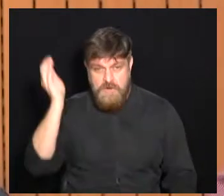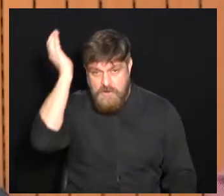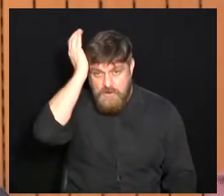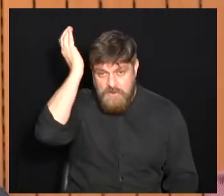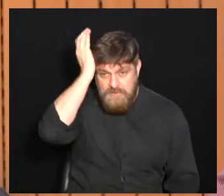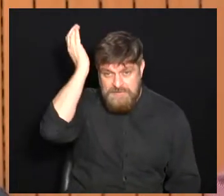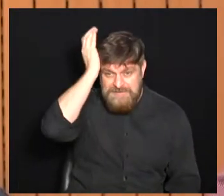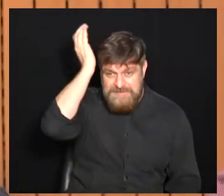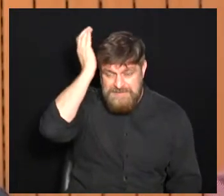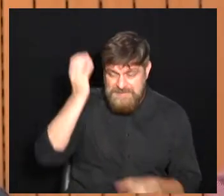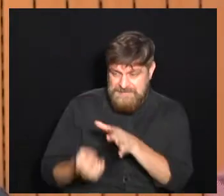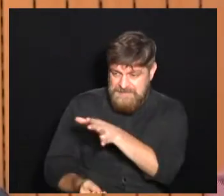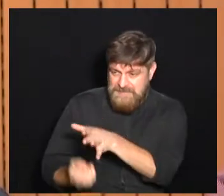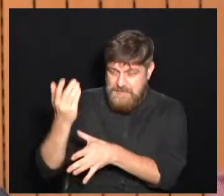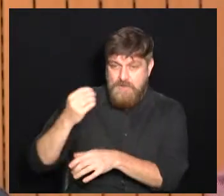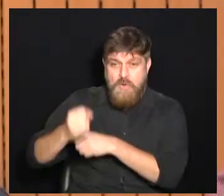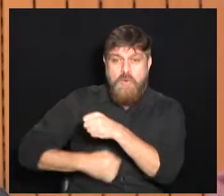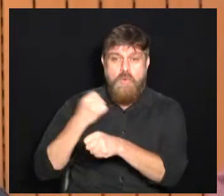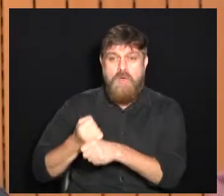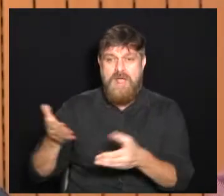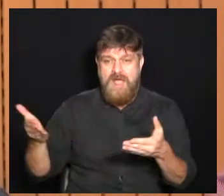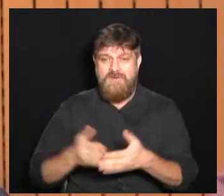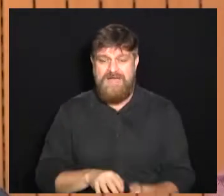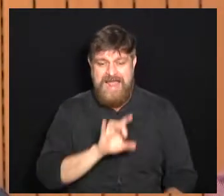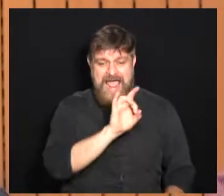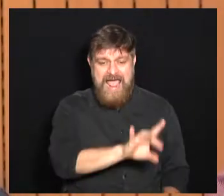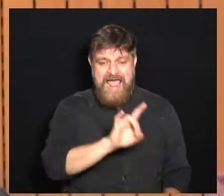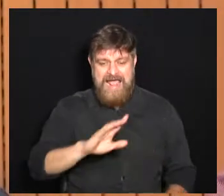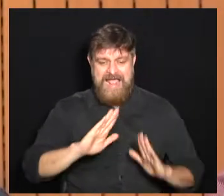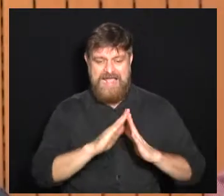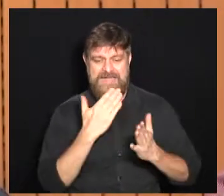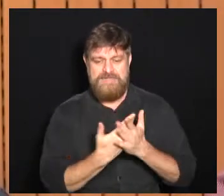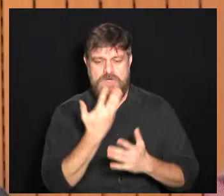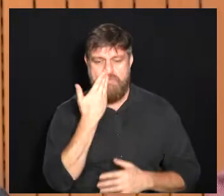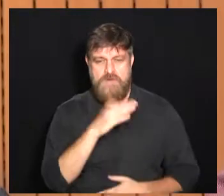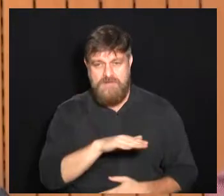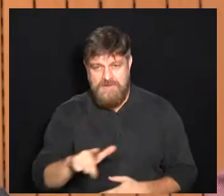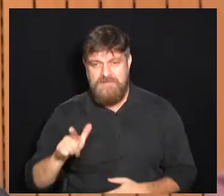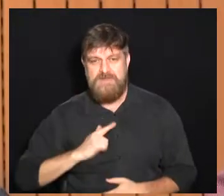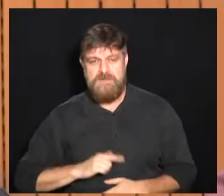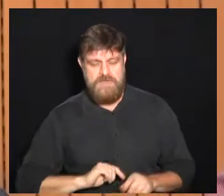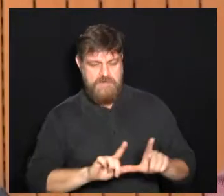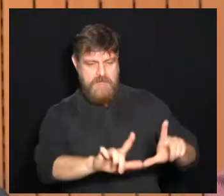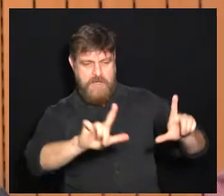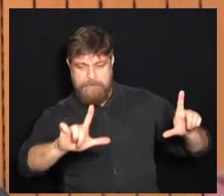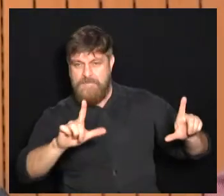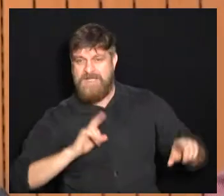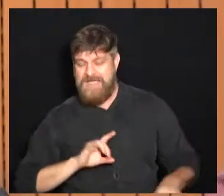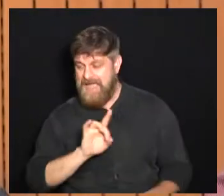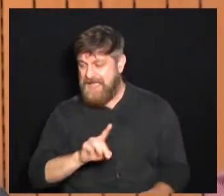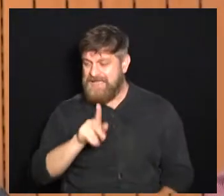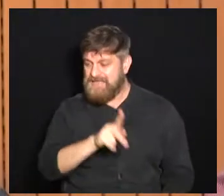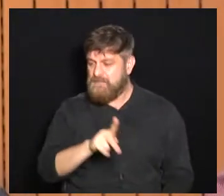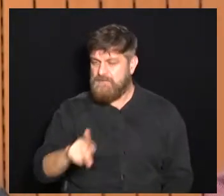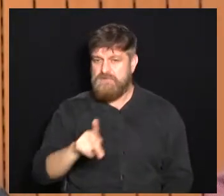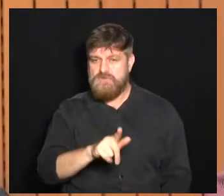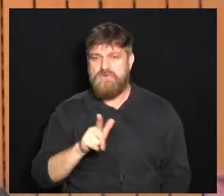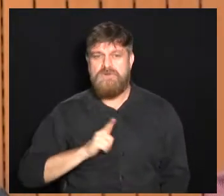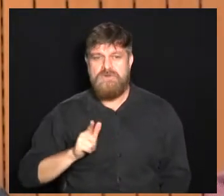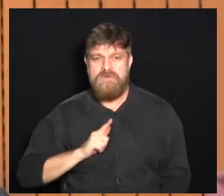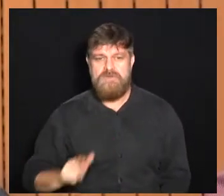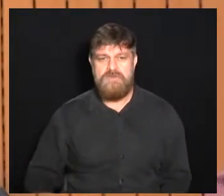ano implantou. Cada escola de educação infantil também estará recebendo, cada professor nosso está recebendo